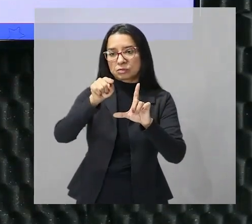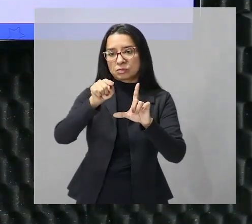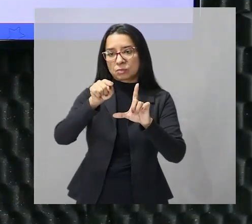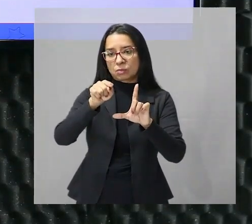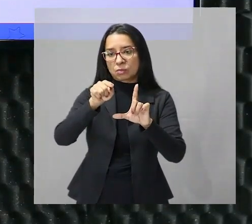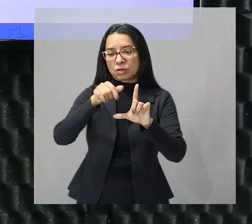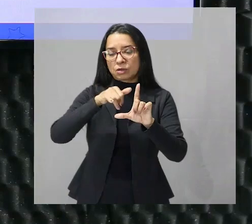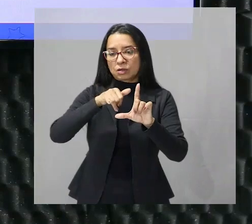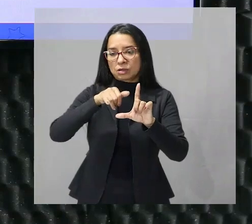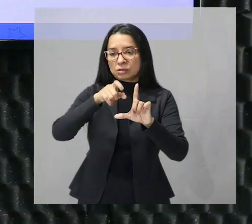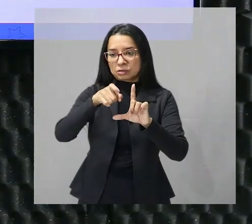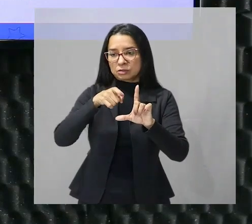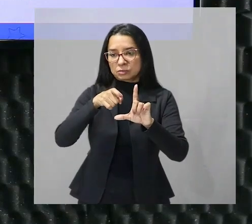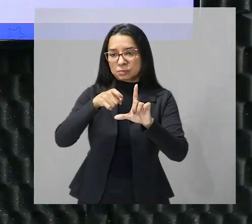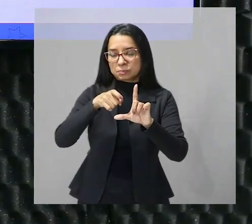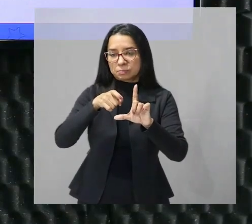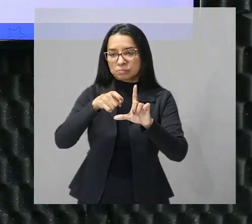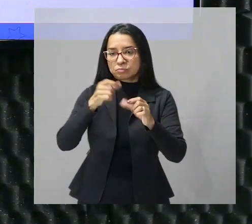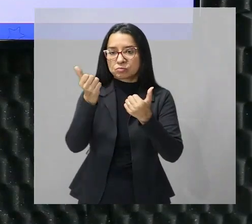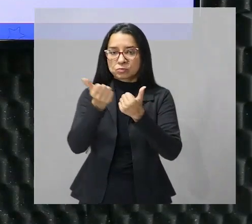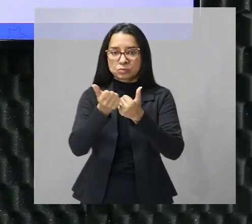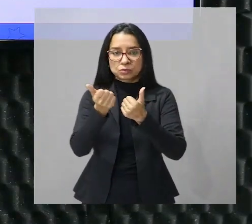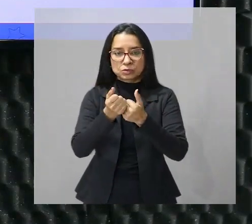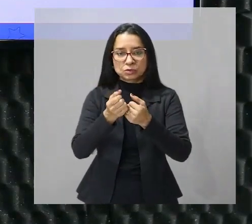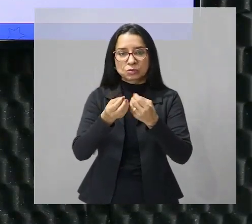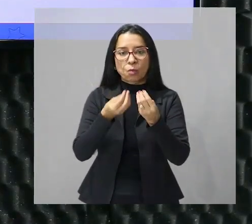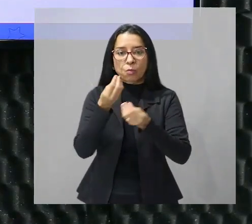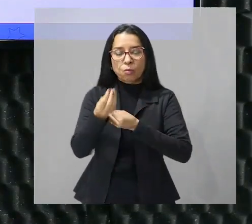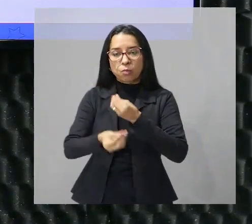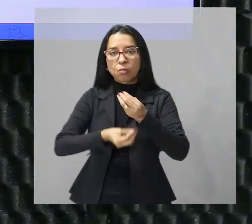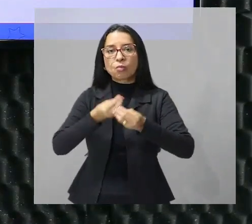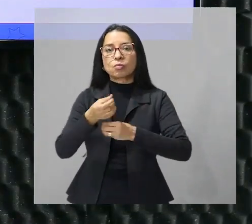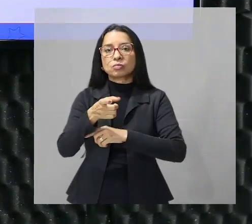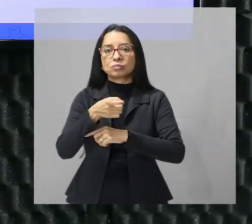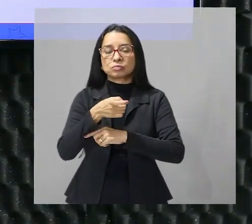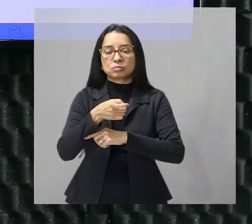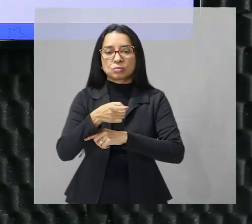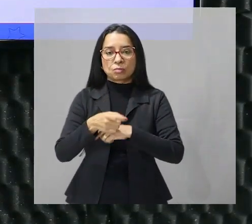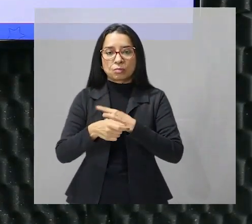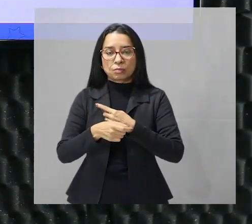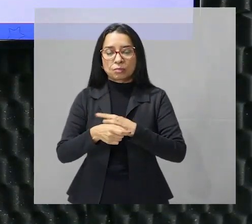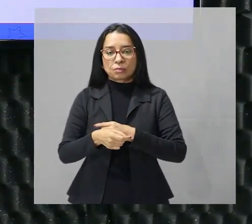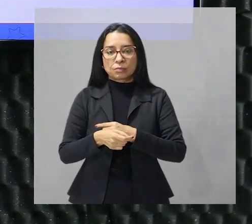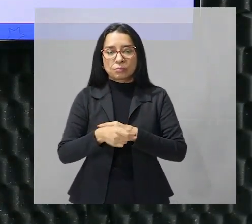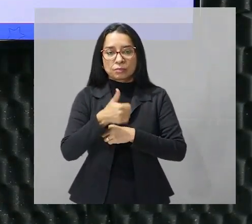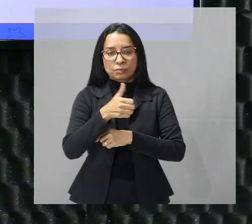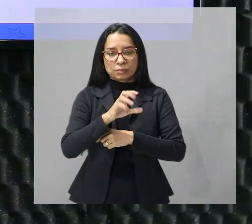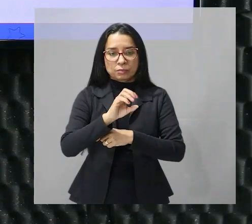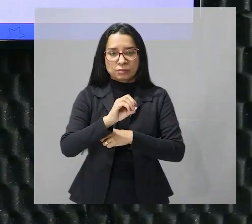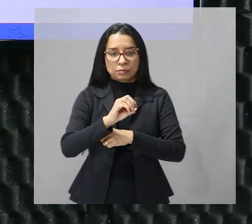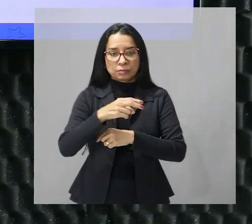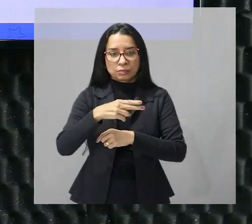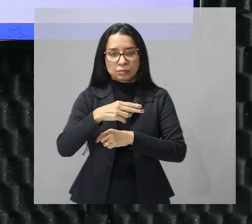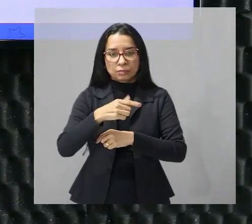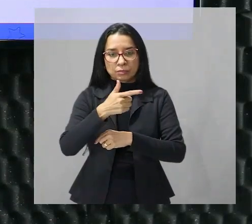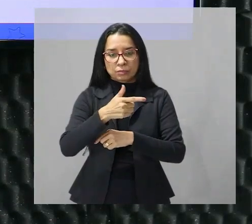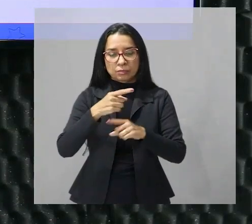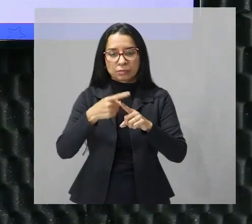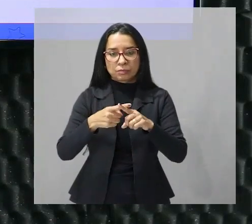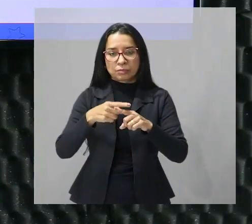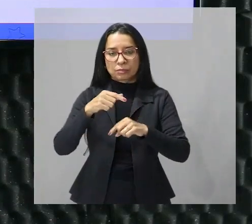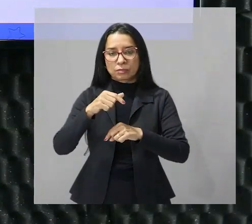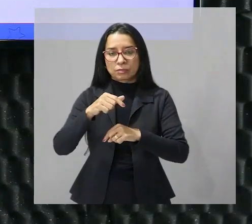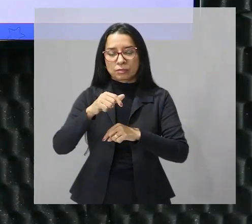foi substituído lá no lugarzinho do X. Como ficou nossa expressão? 10 igual a 2 vezes A mais B. Aqui,